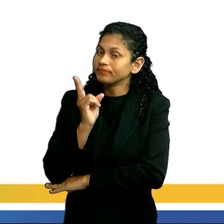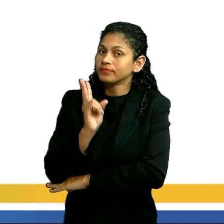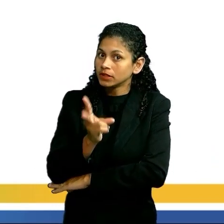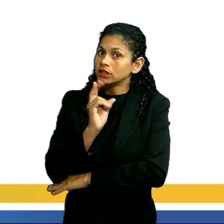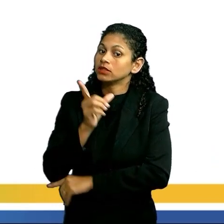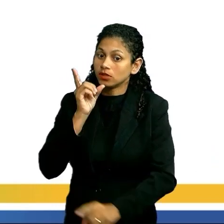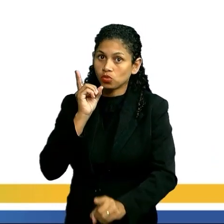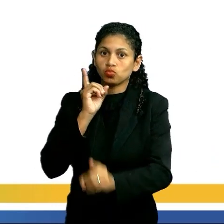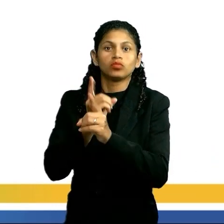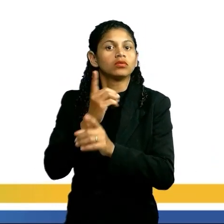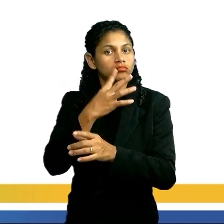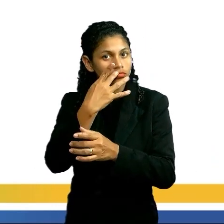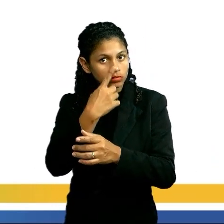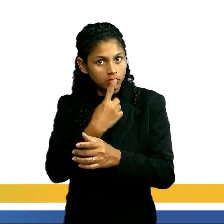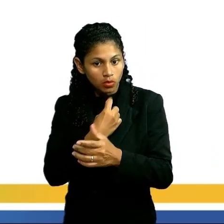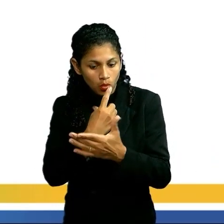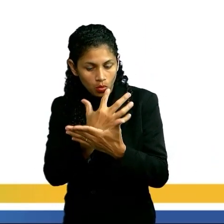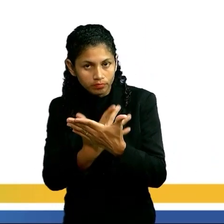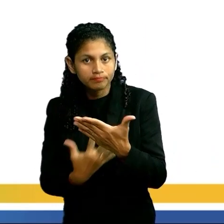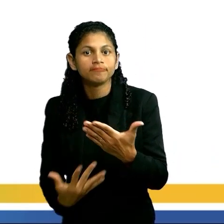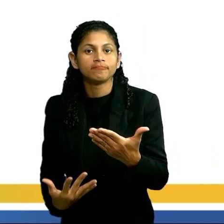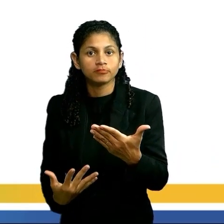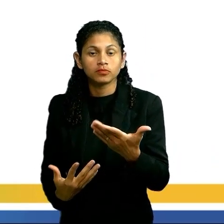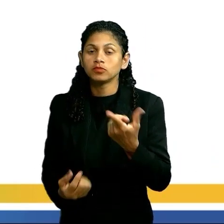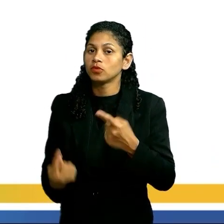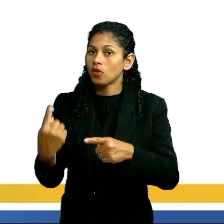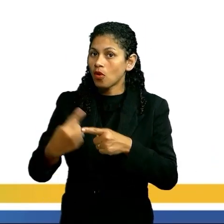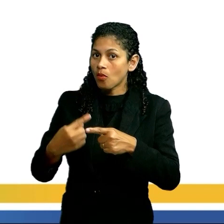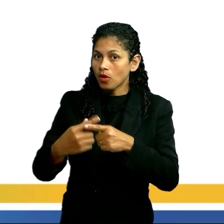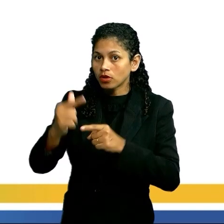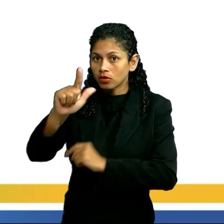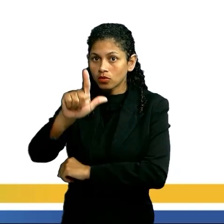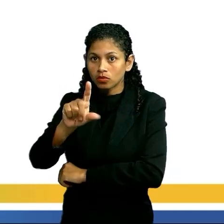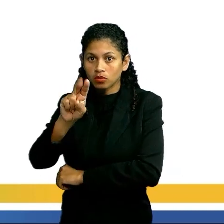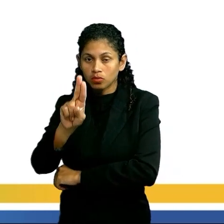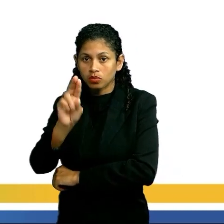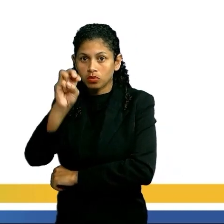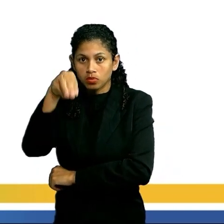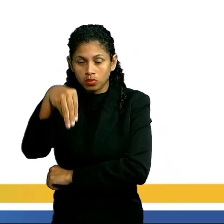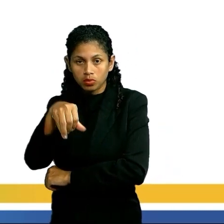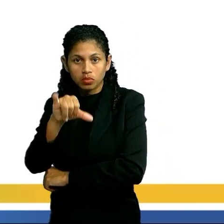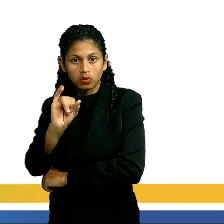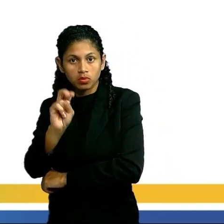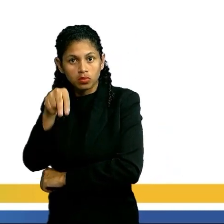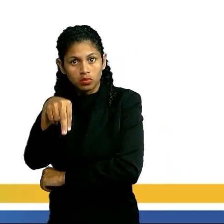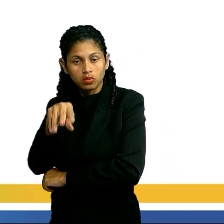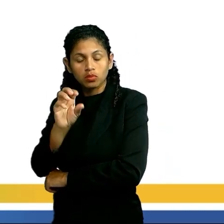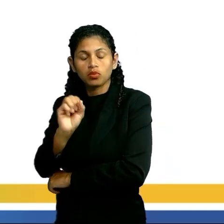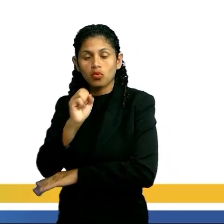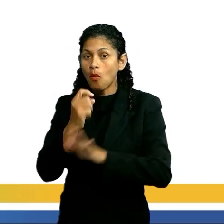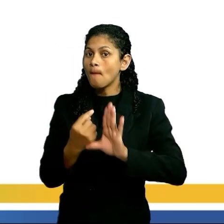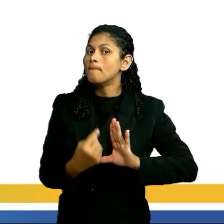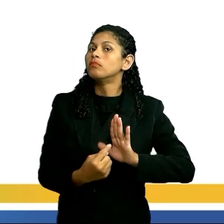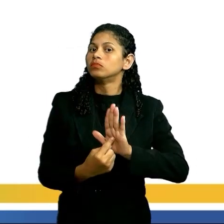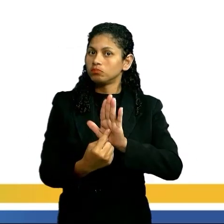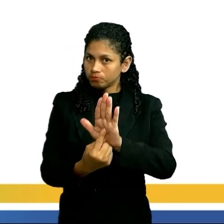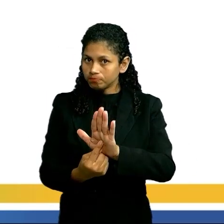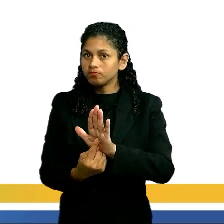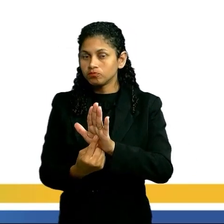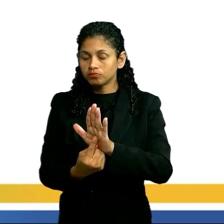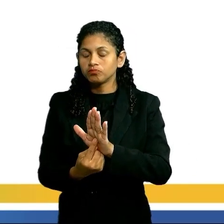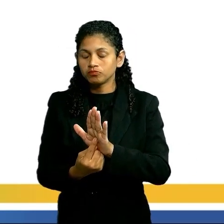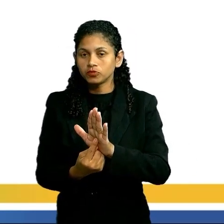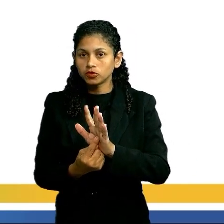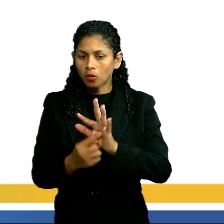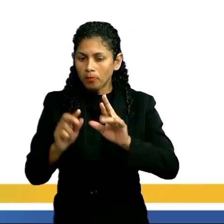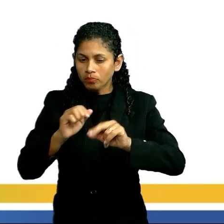então, dizendo que ele é utilizado bastante na perícia criminal, para revelar onde é que tem sangue, onde é que